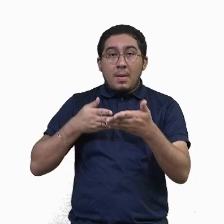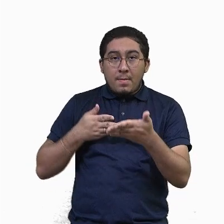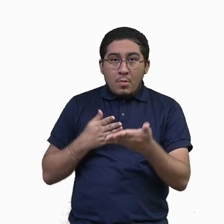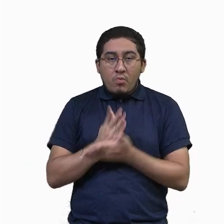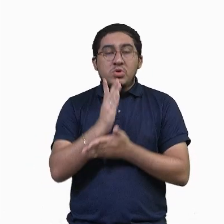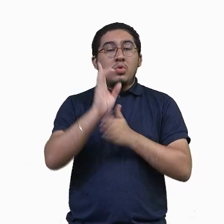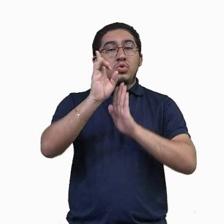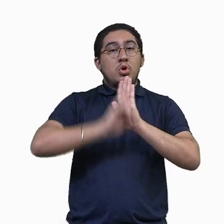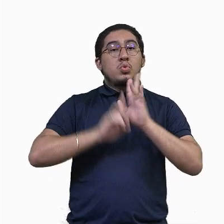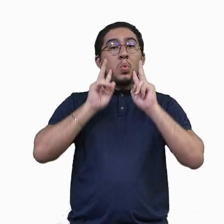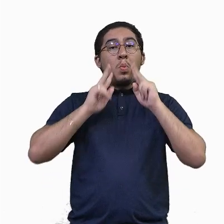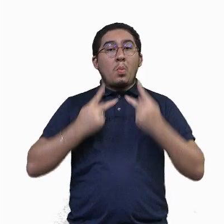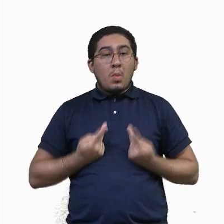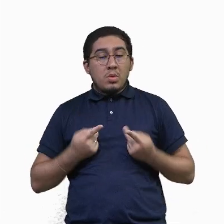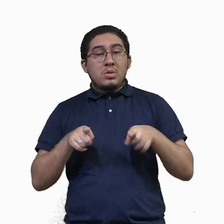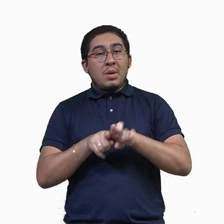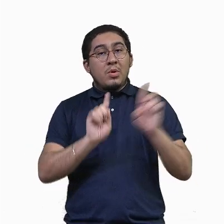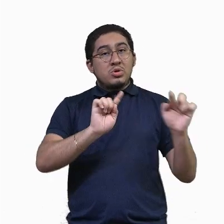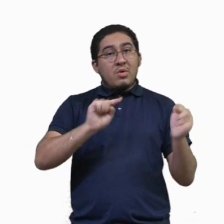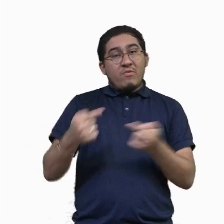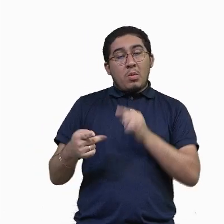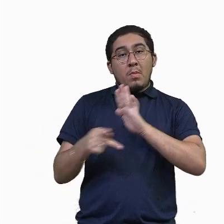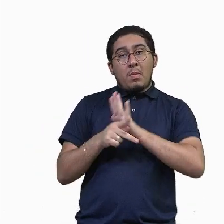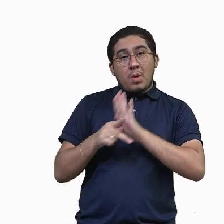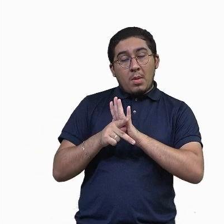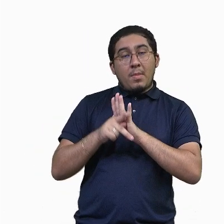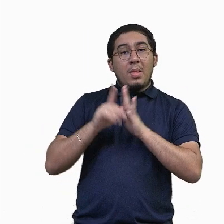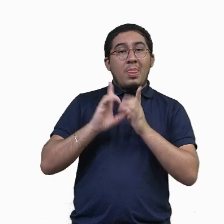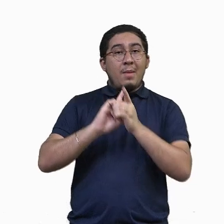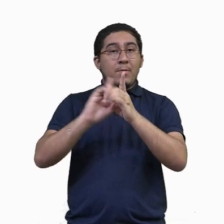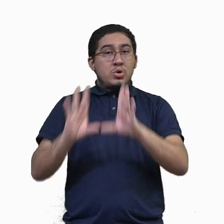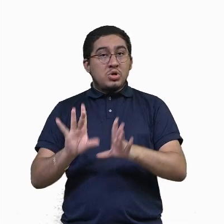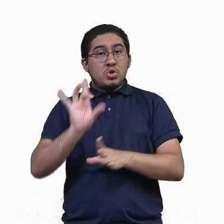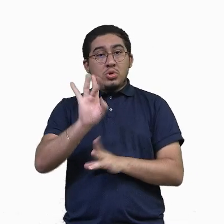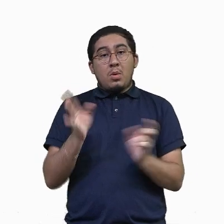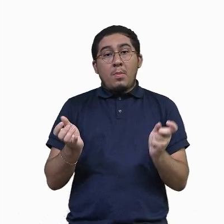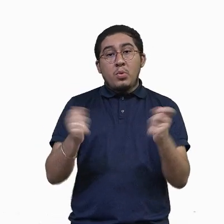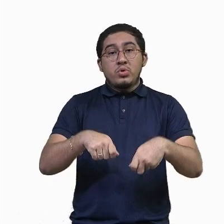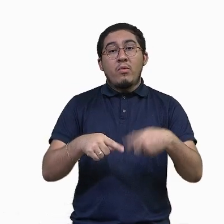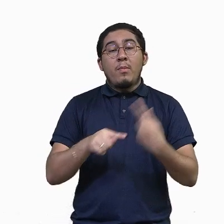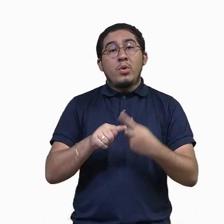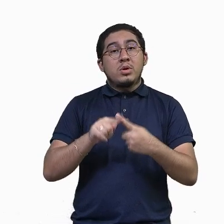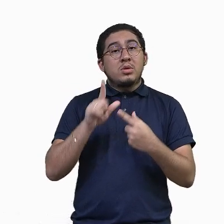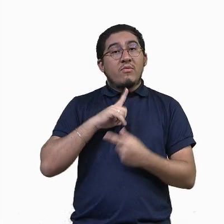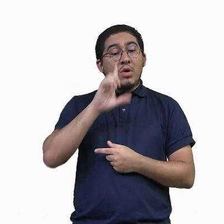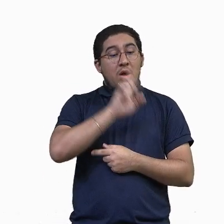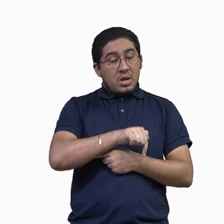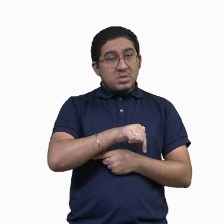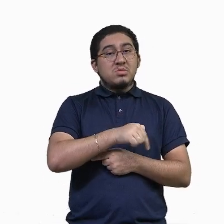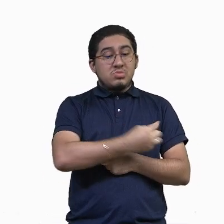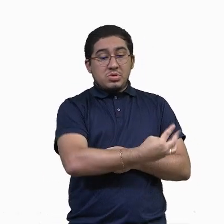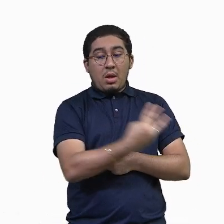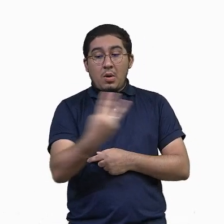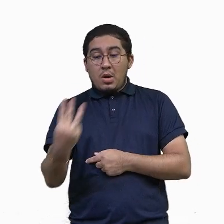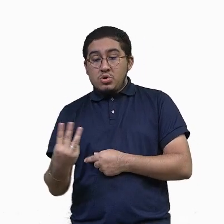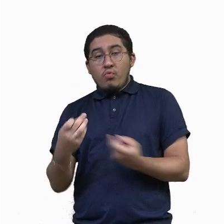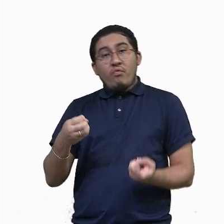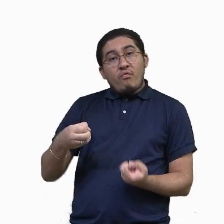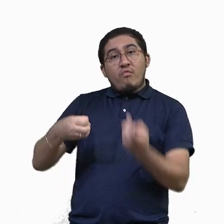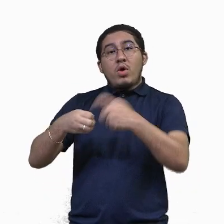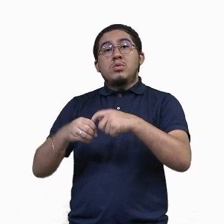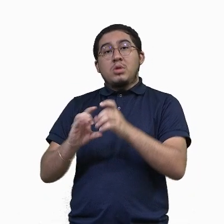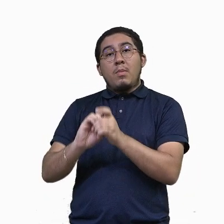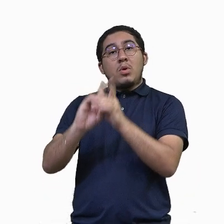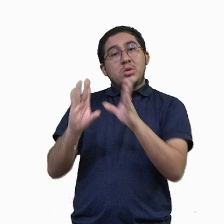desafios contemporâneos para a democracia só foram possíveis graças a esses processos de redemocratização, ou seja,